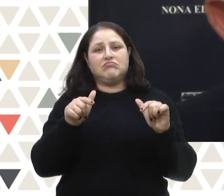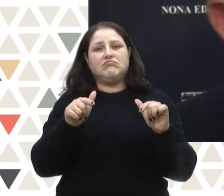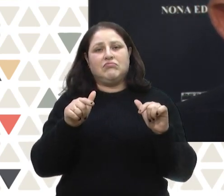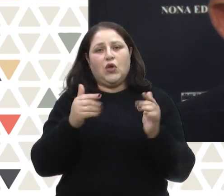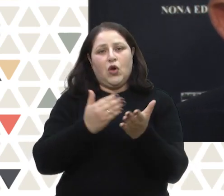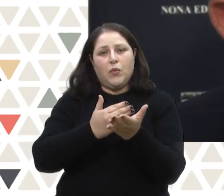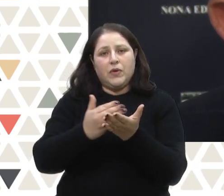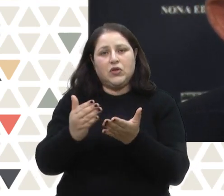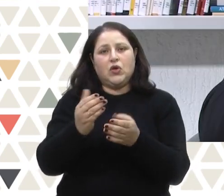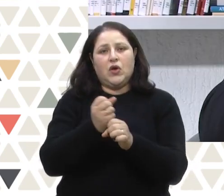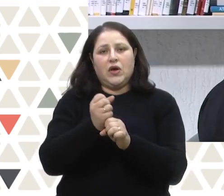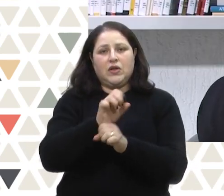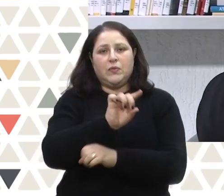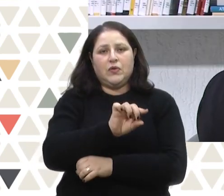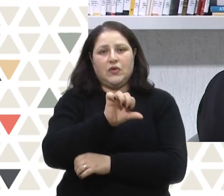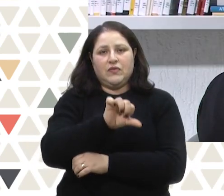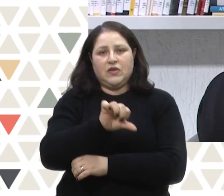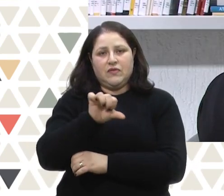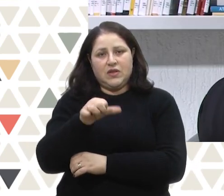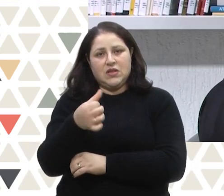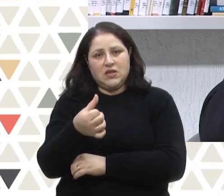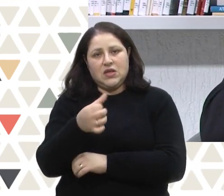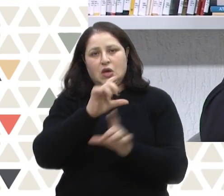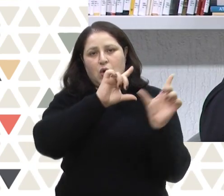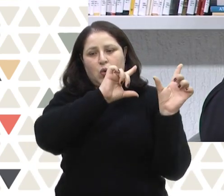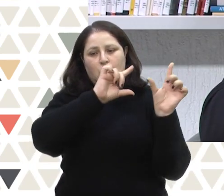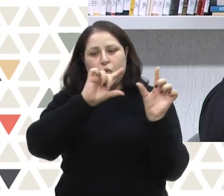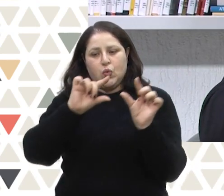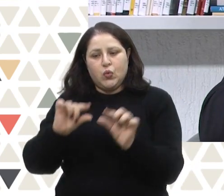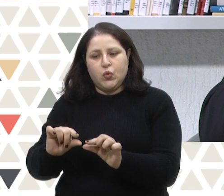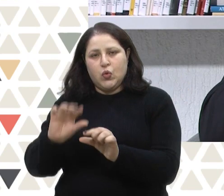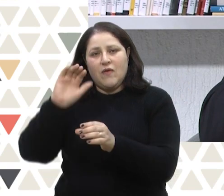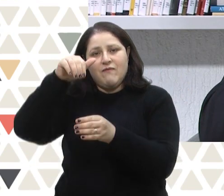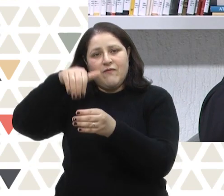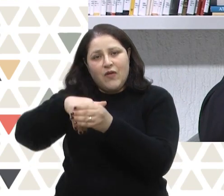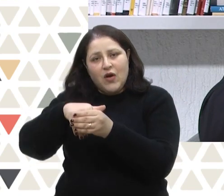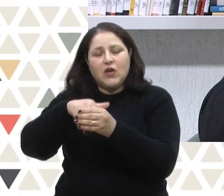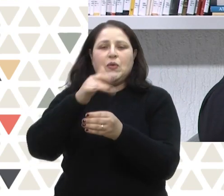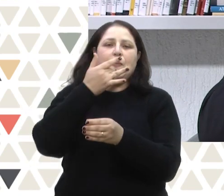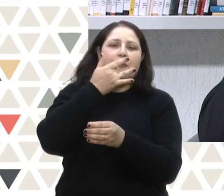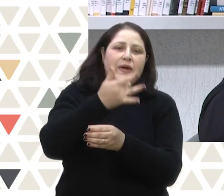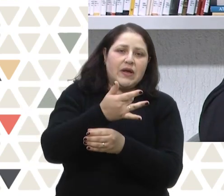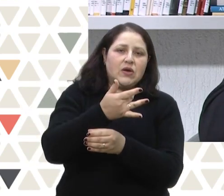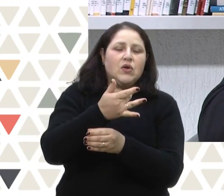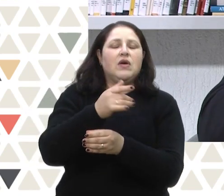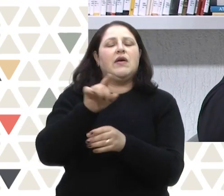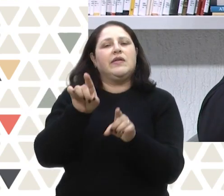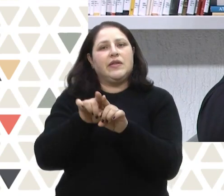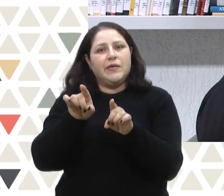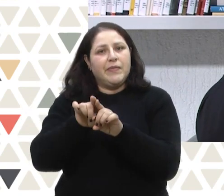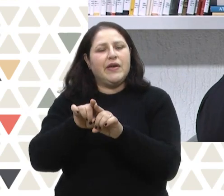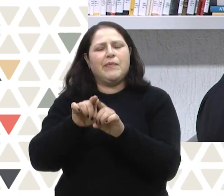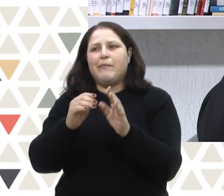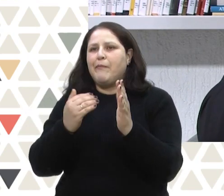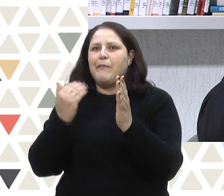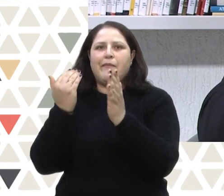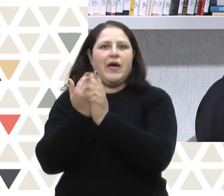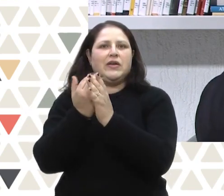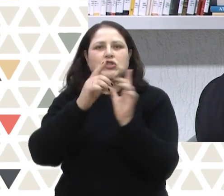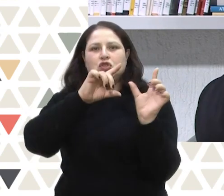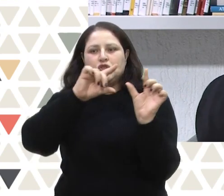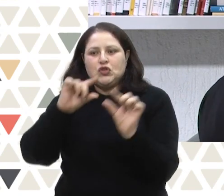de 1996, nós tivemos uma redução drástica dos votos brancos, mas sobremaneira dos votos